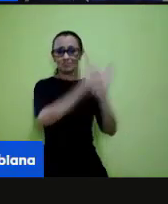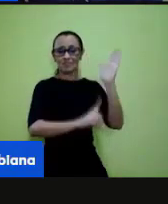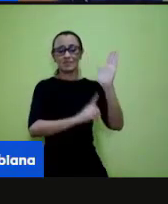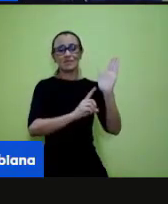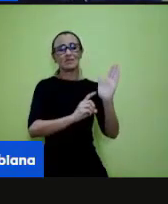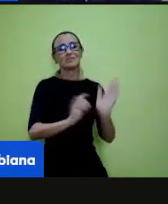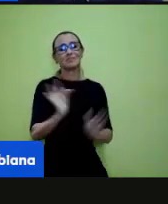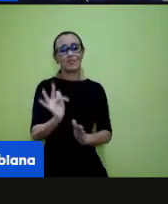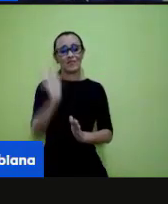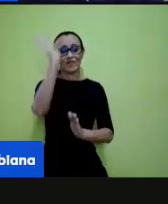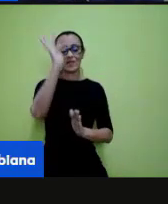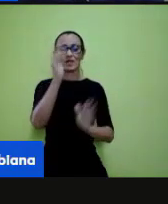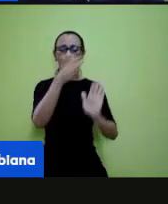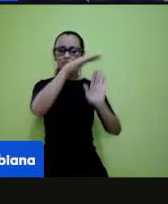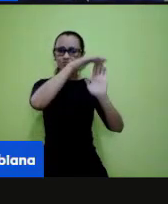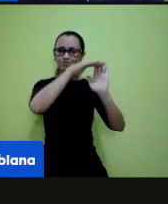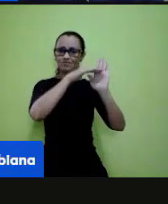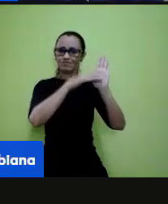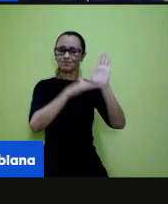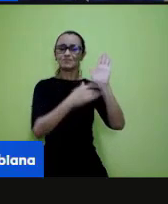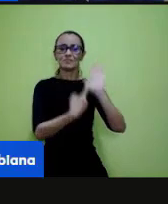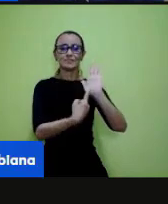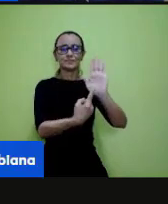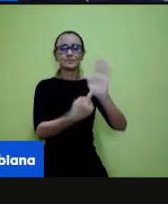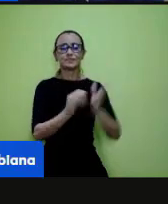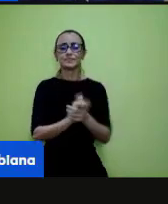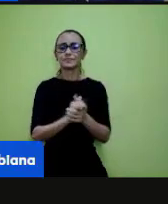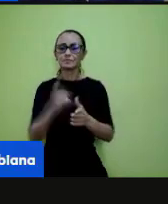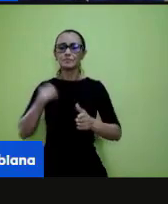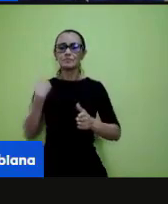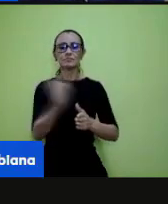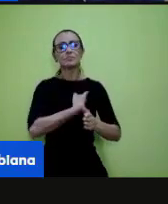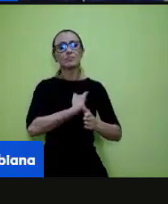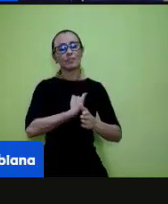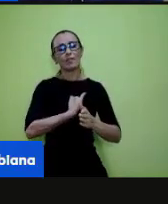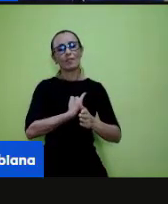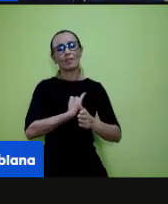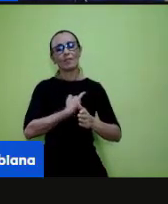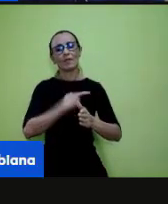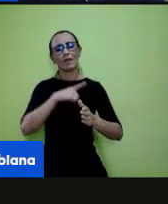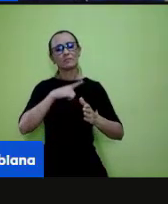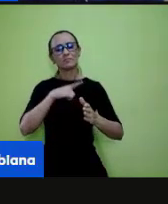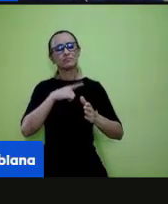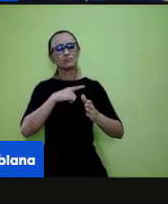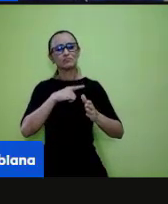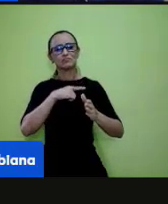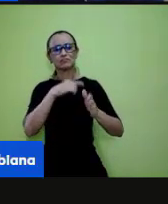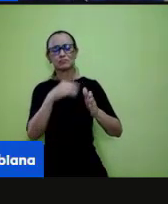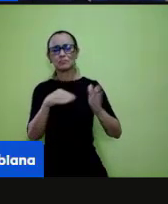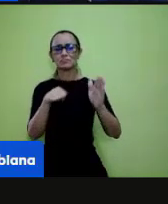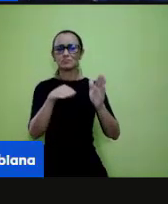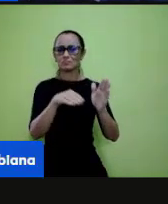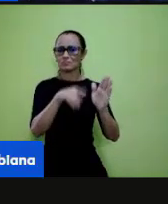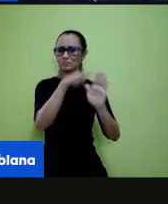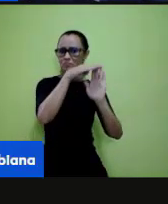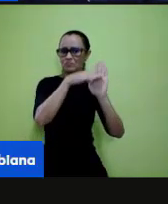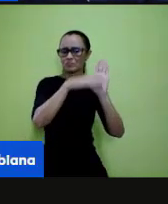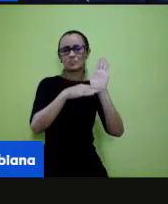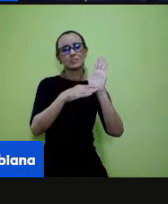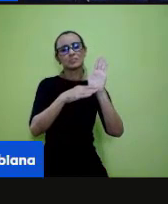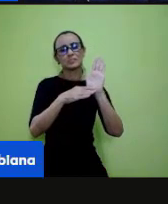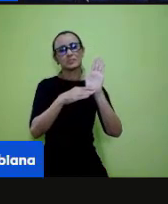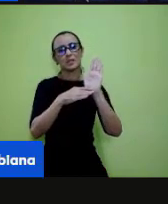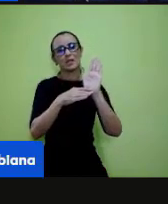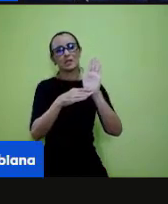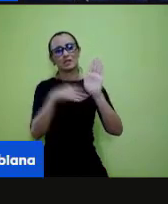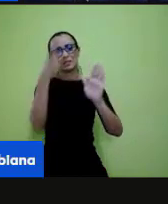está disposto. Nós colocamos atribuições aos colaboradores voluntários, onde